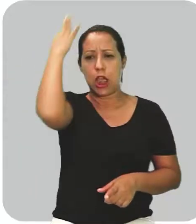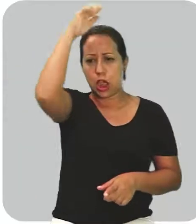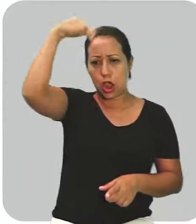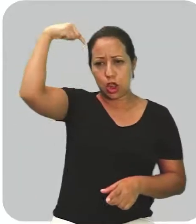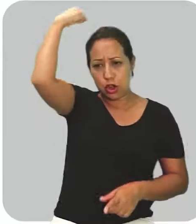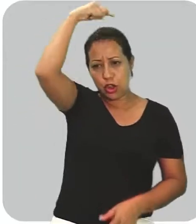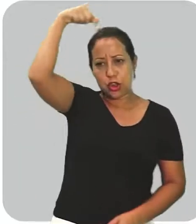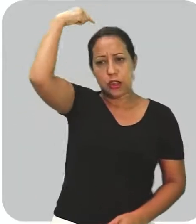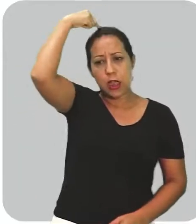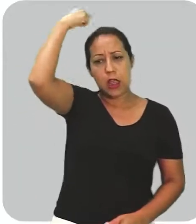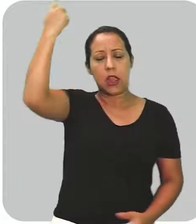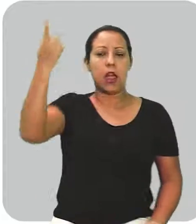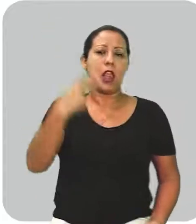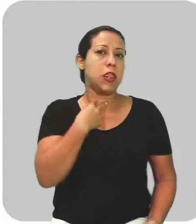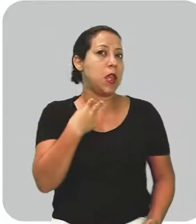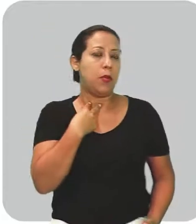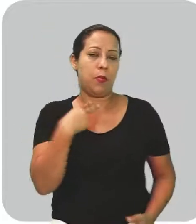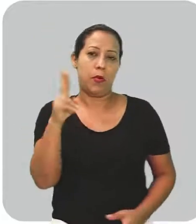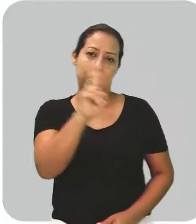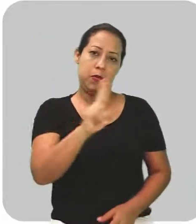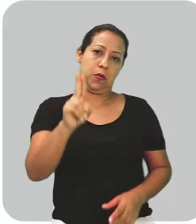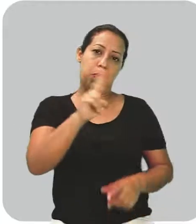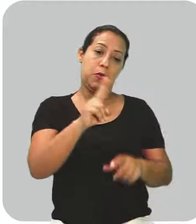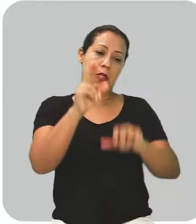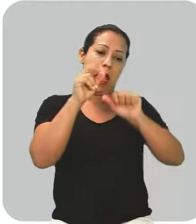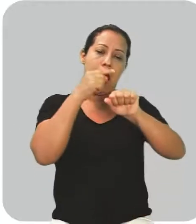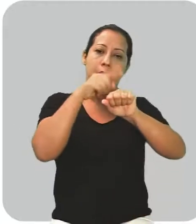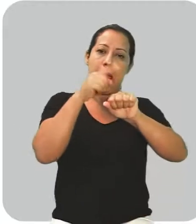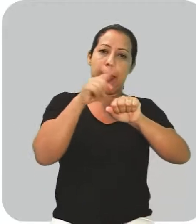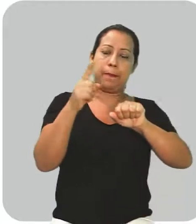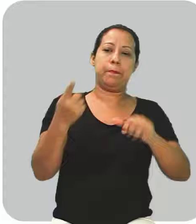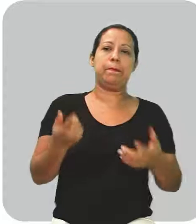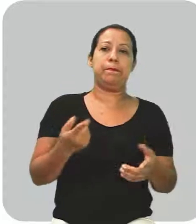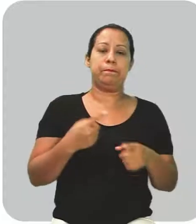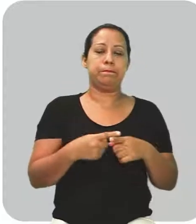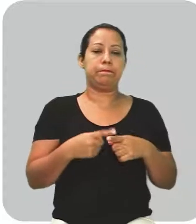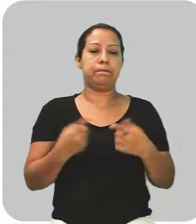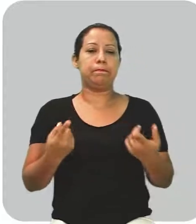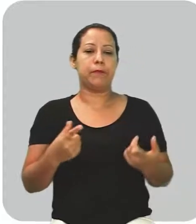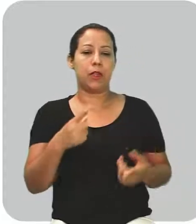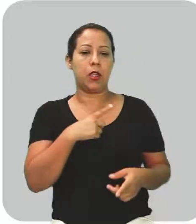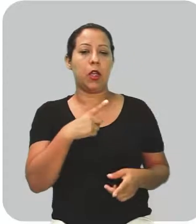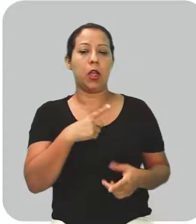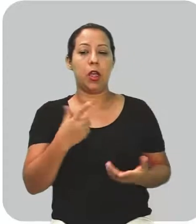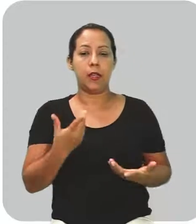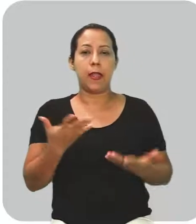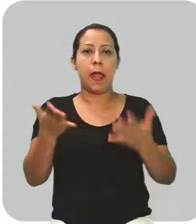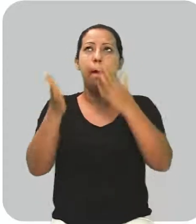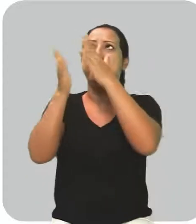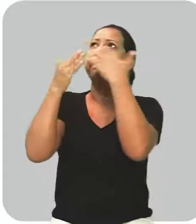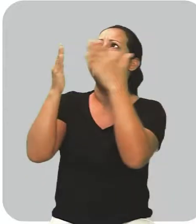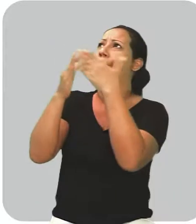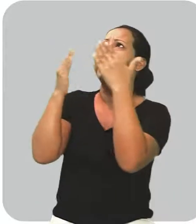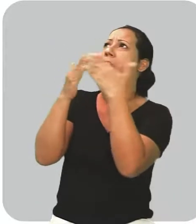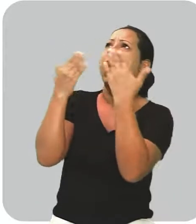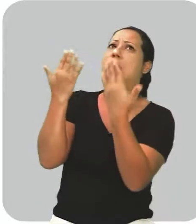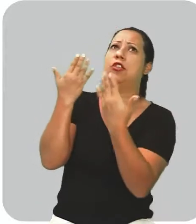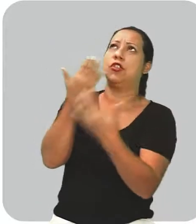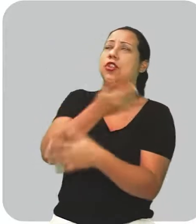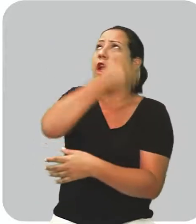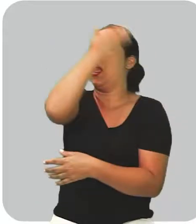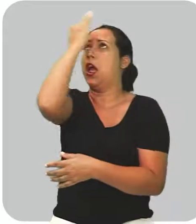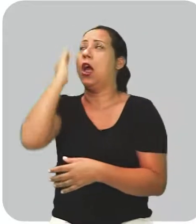vamos utilizar aí a crase, beleza? Apelava a Nossa Senhora e a Santa